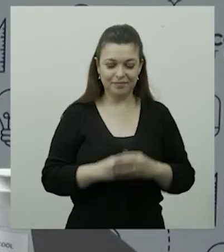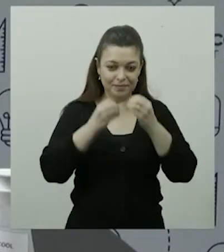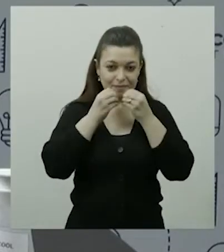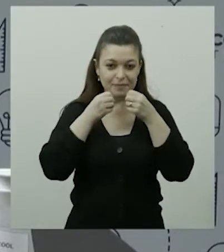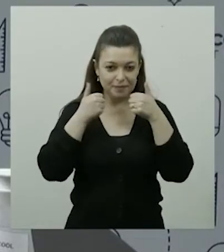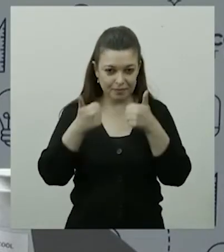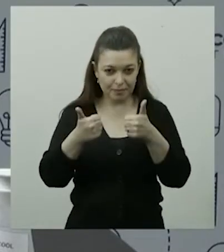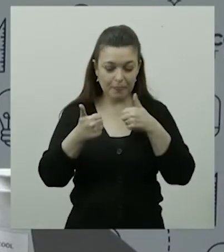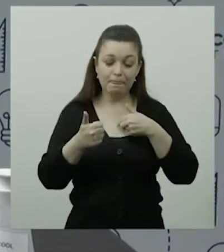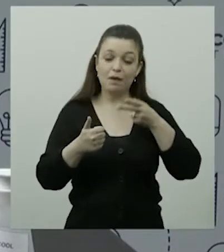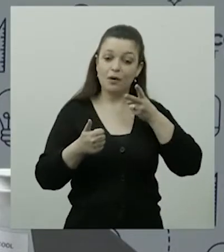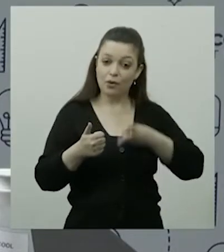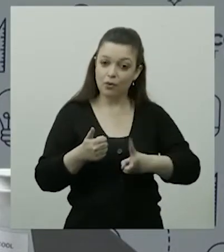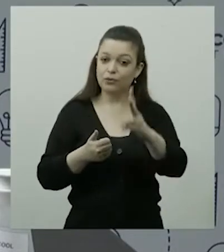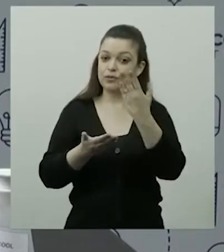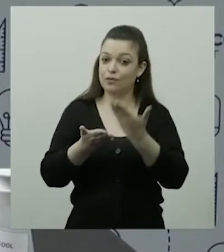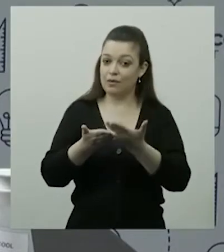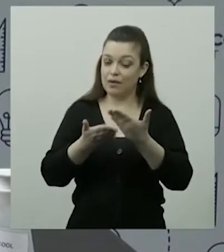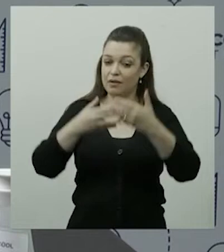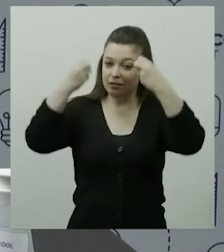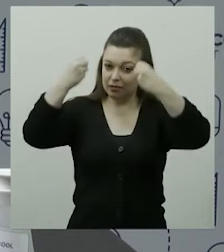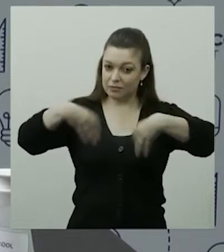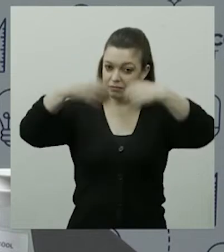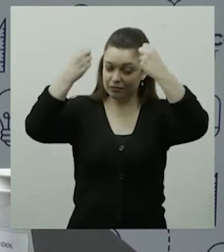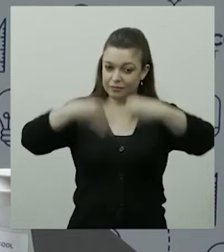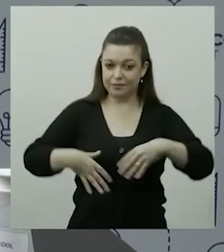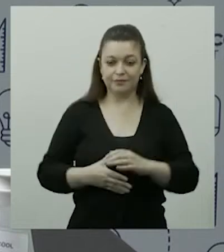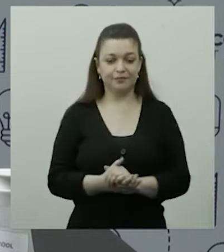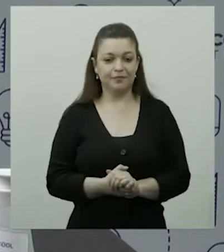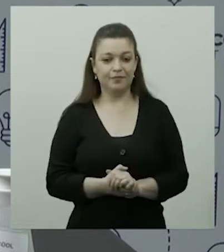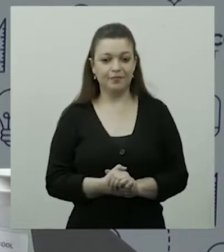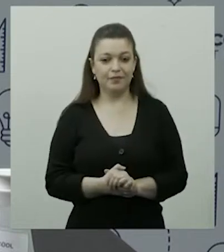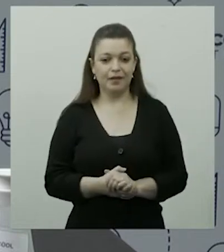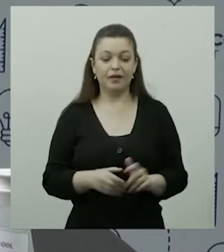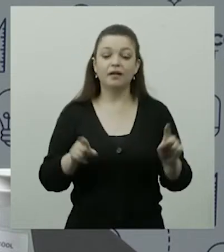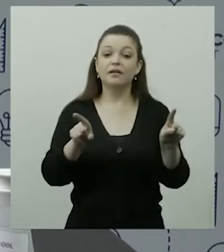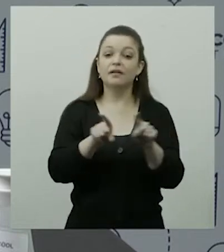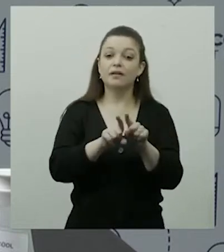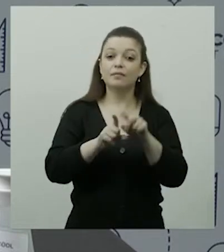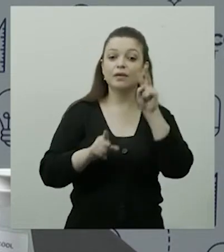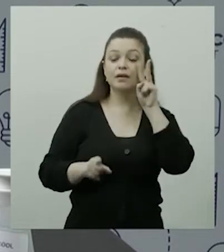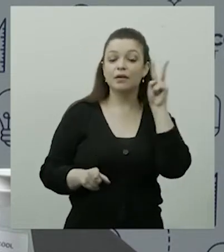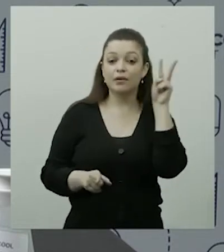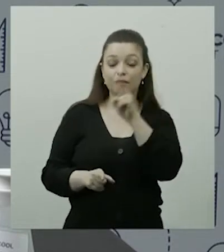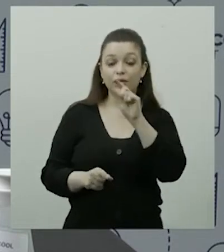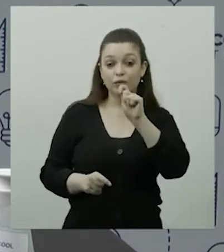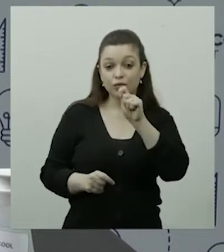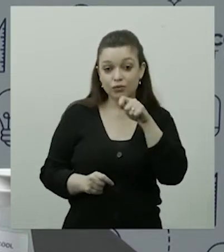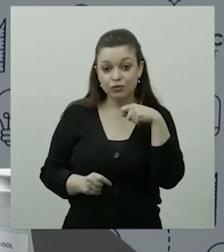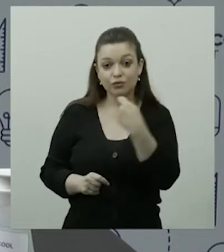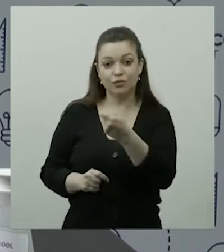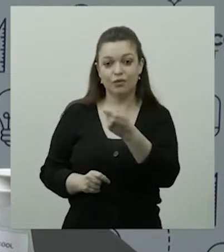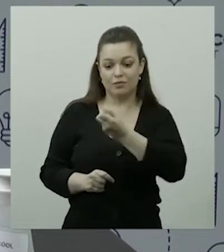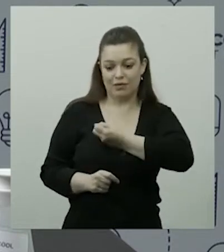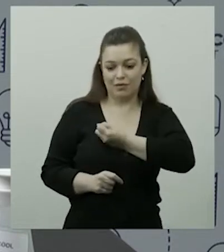Então, continuando com a nossa aula. Olha só, além de descobrir o valor da incógnita, que é o